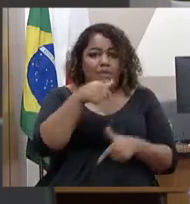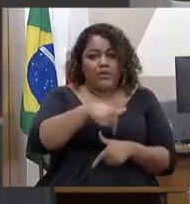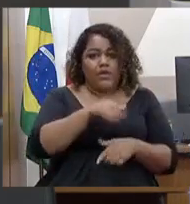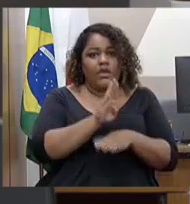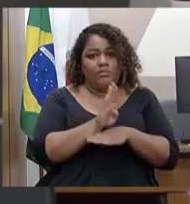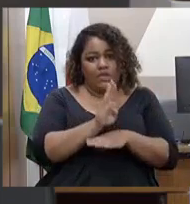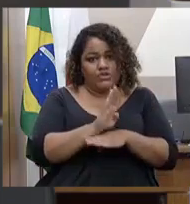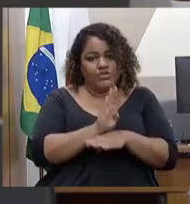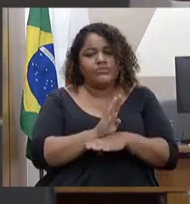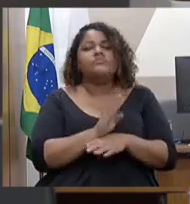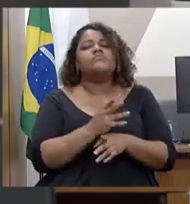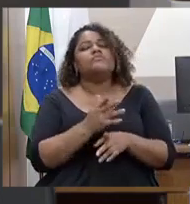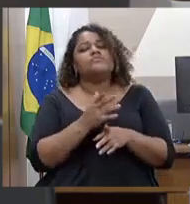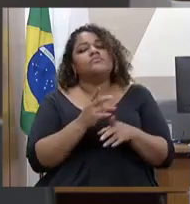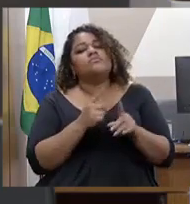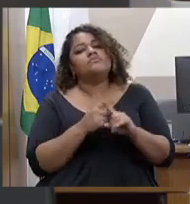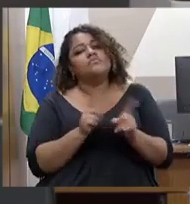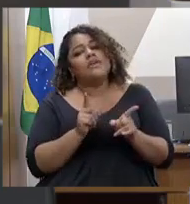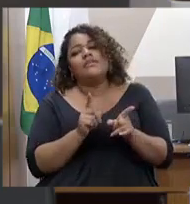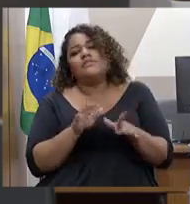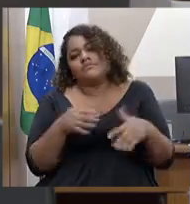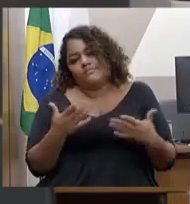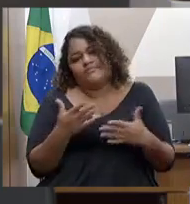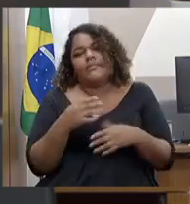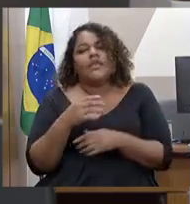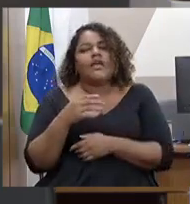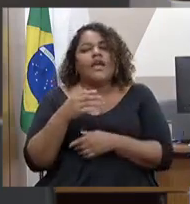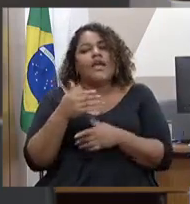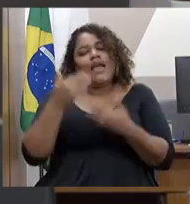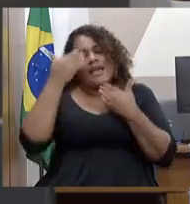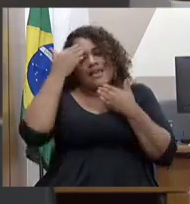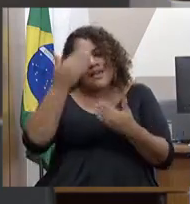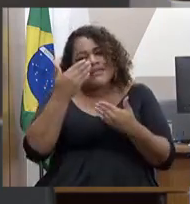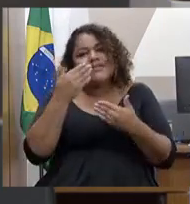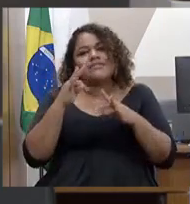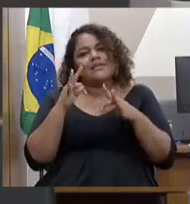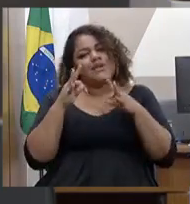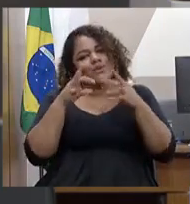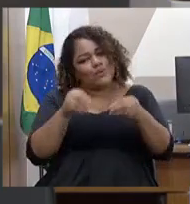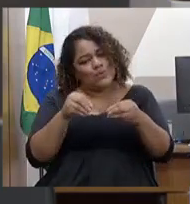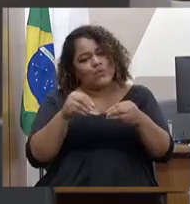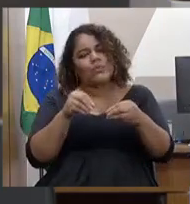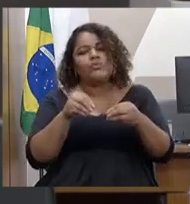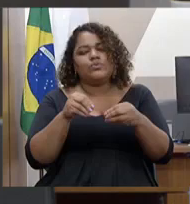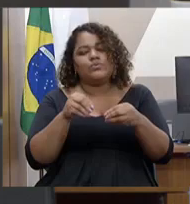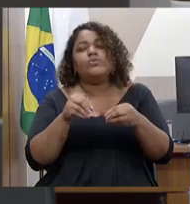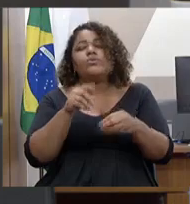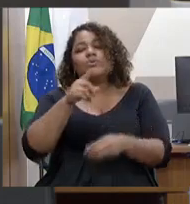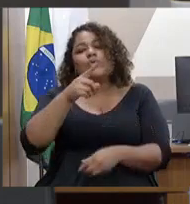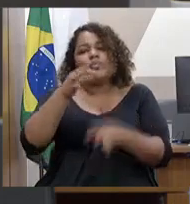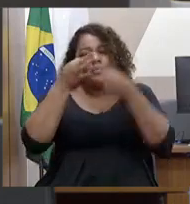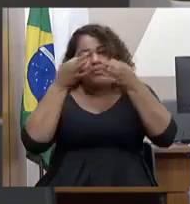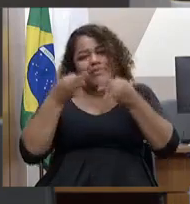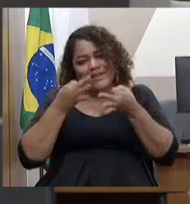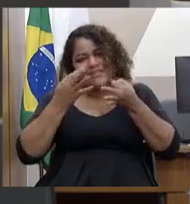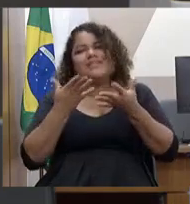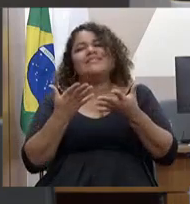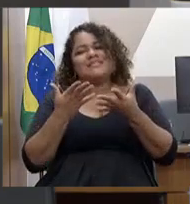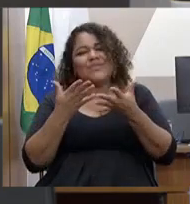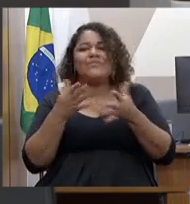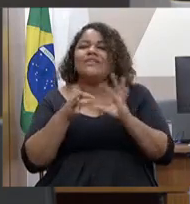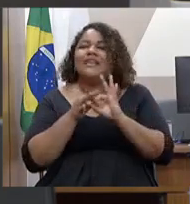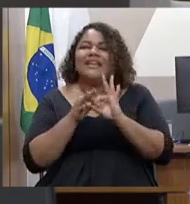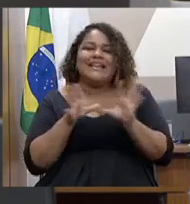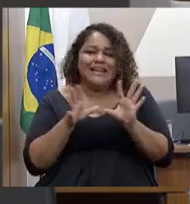Mas enfim e agradecer a todos e todas pela por nos ouvir e tô à disposição